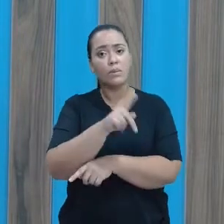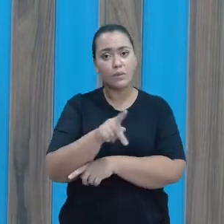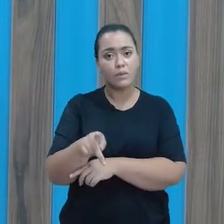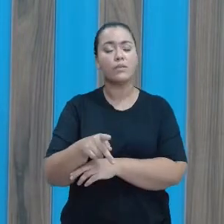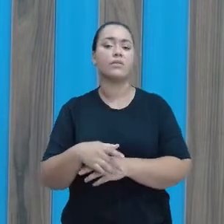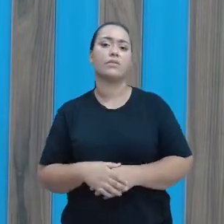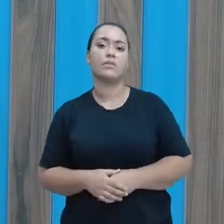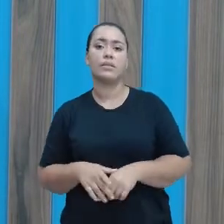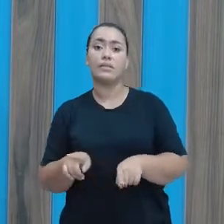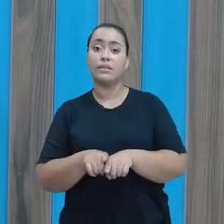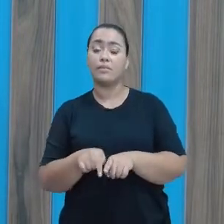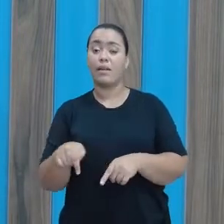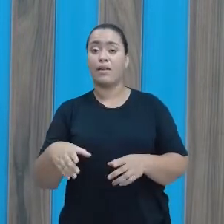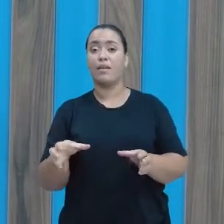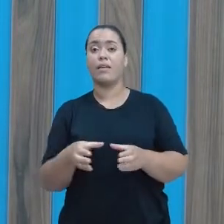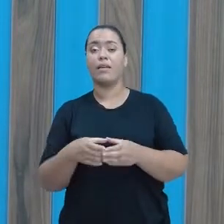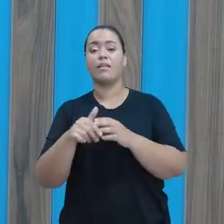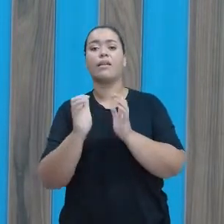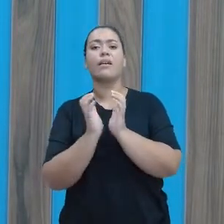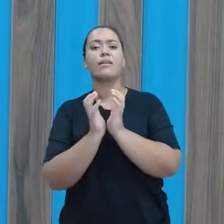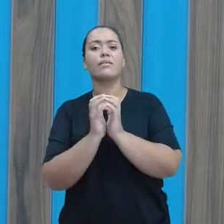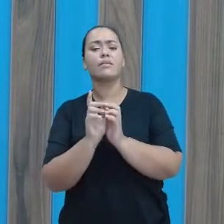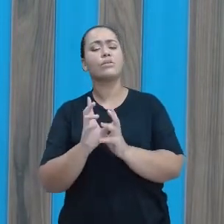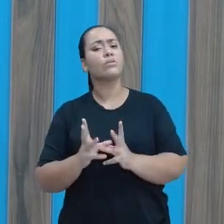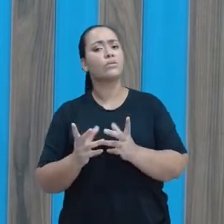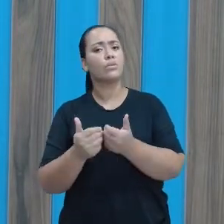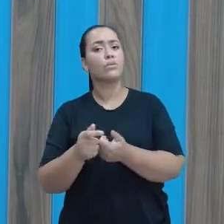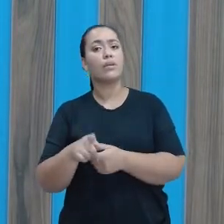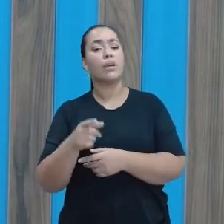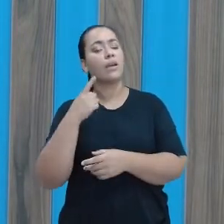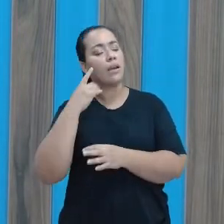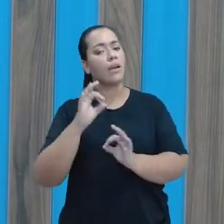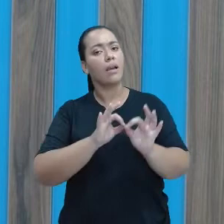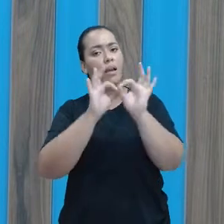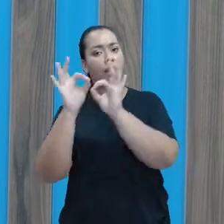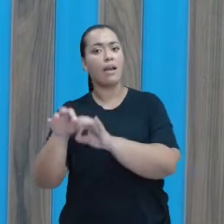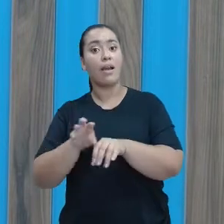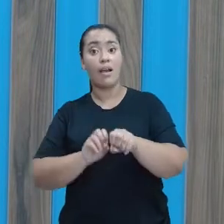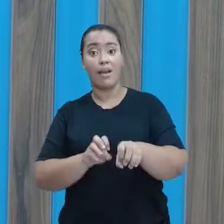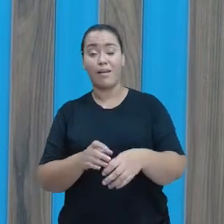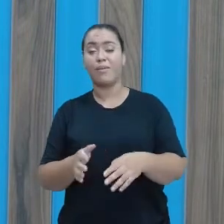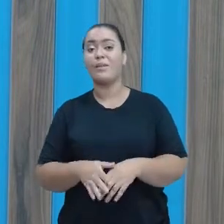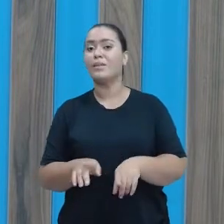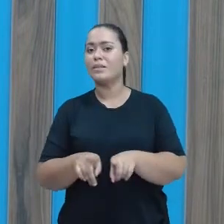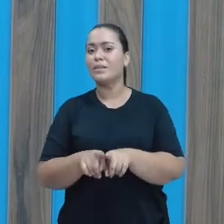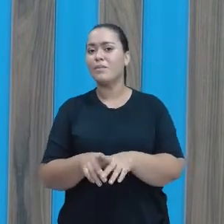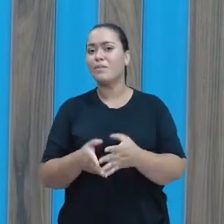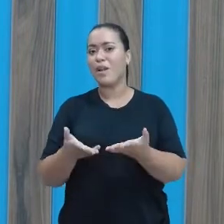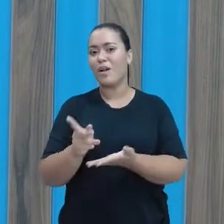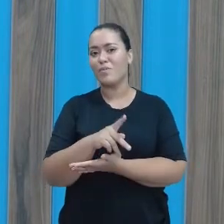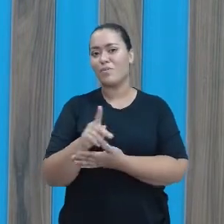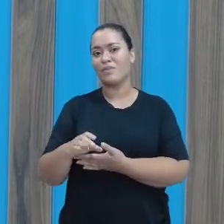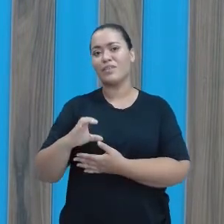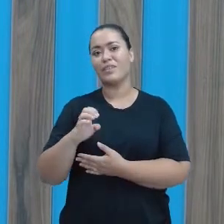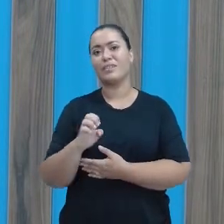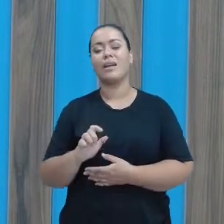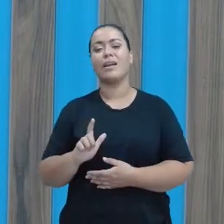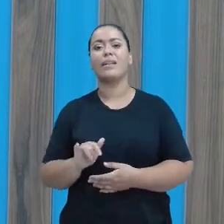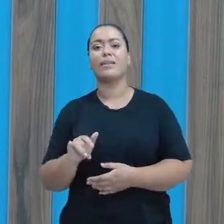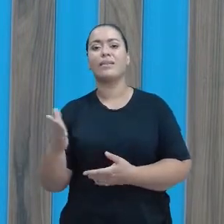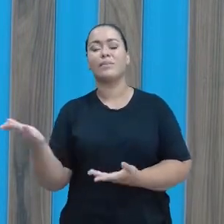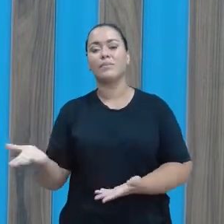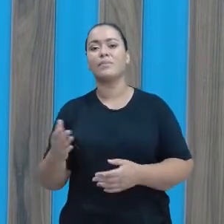professora da rede do Recife, e, enfim, todo o nosso público, né, que acompanha nossas aulas. E a gente vai, né, direcionar agora para a professora Celi.